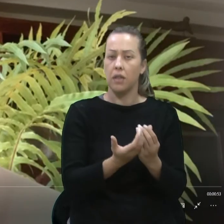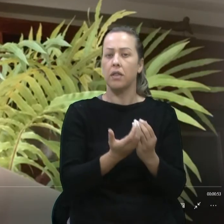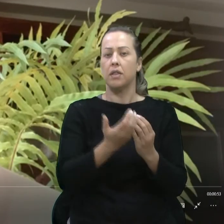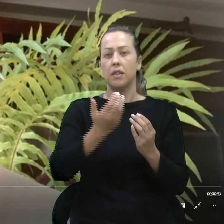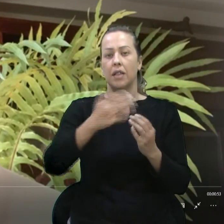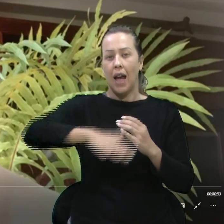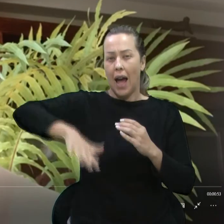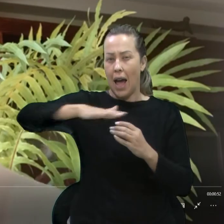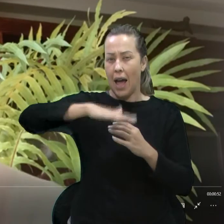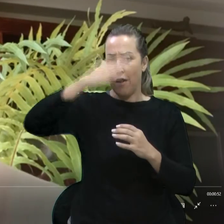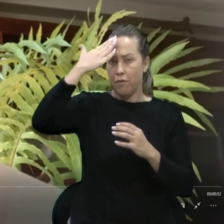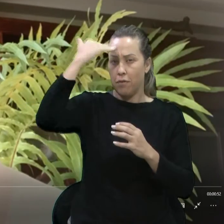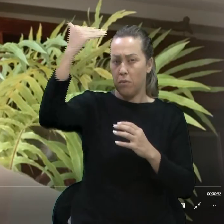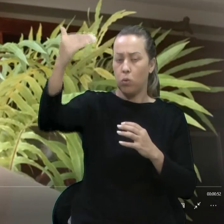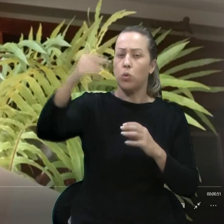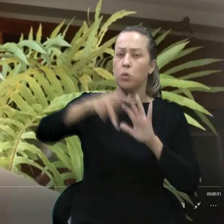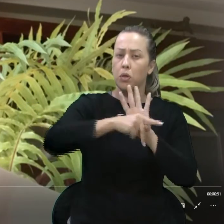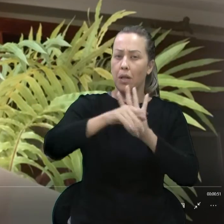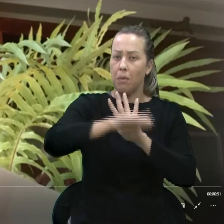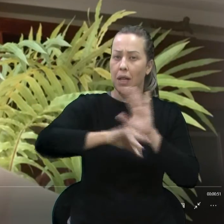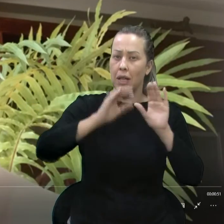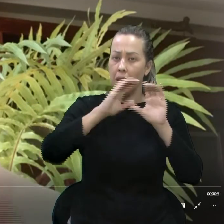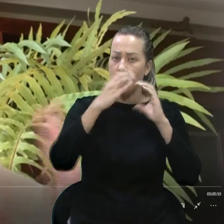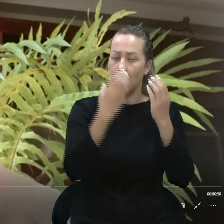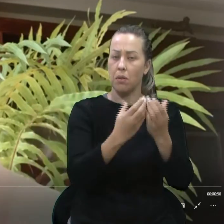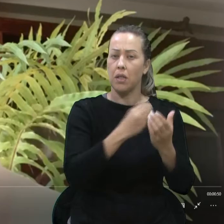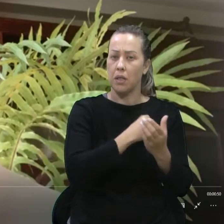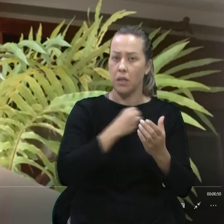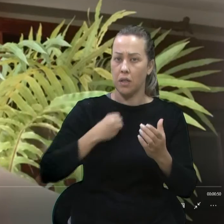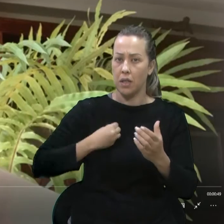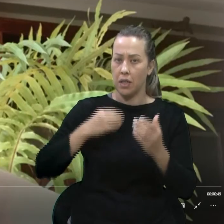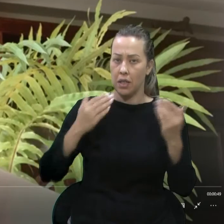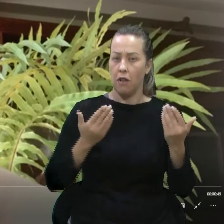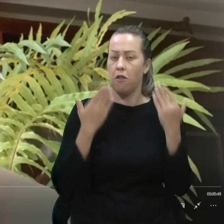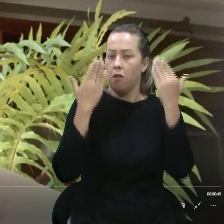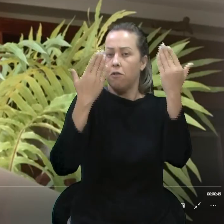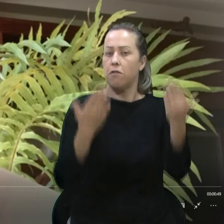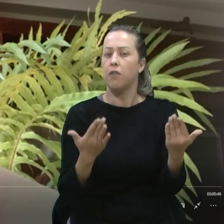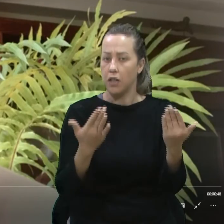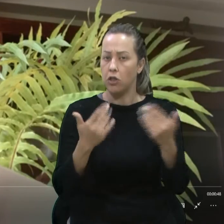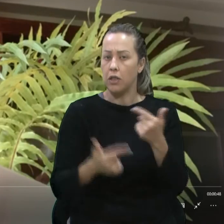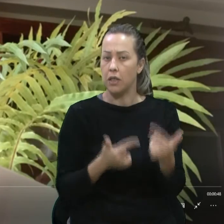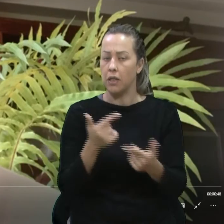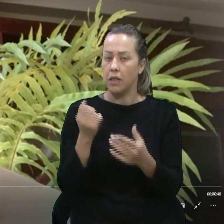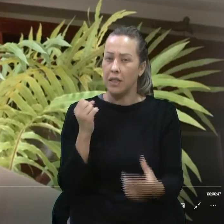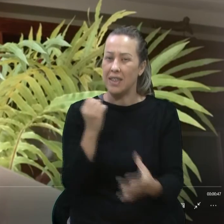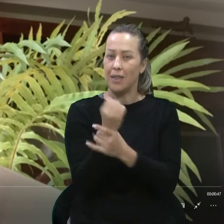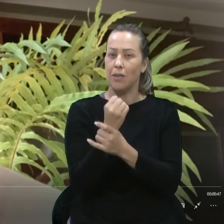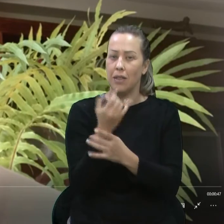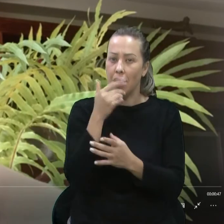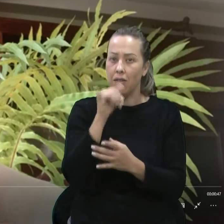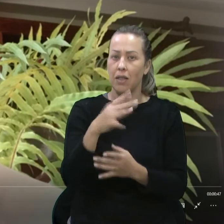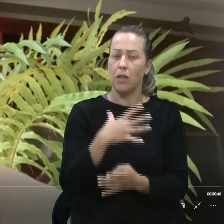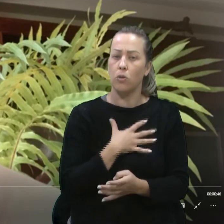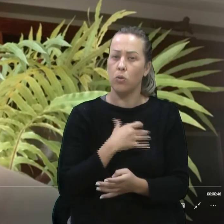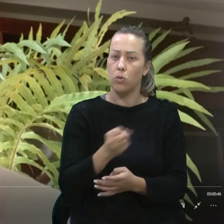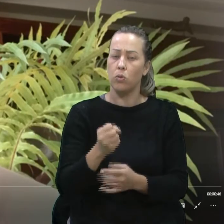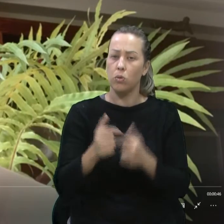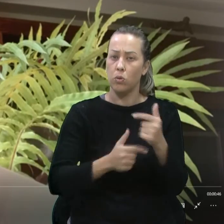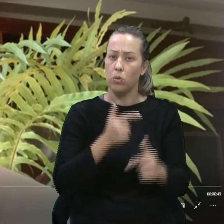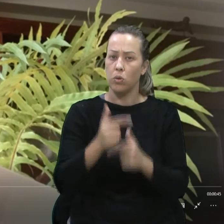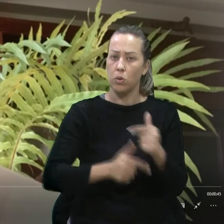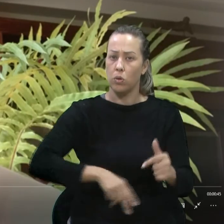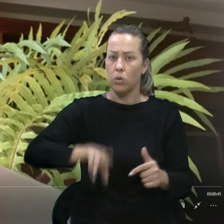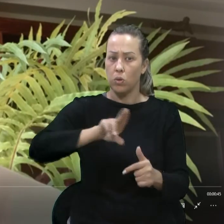acadêmica, científica e na comunidade médica, que está na linha de frente da prevenção do suicídio, como um serviço de